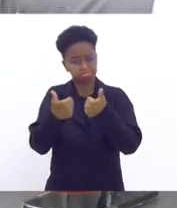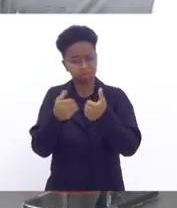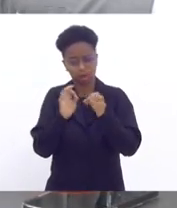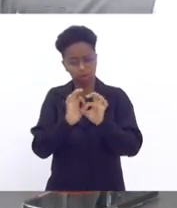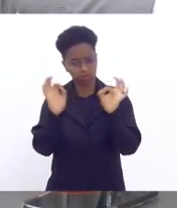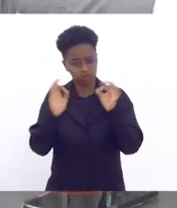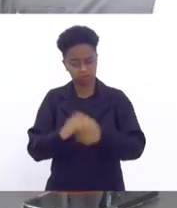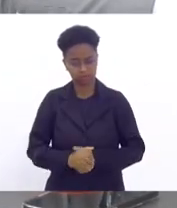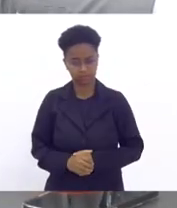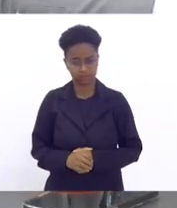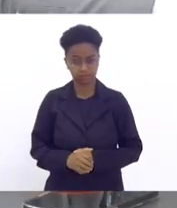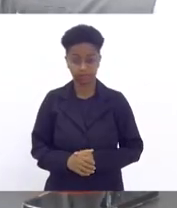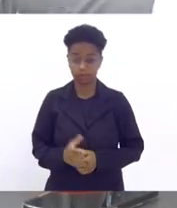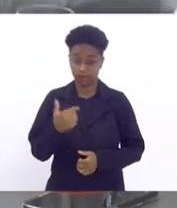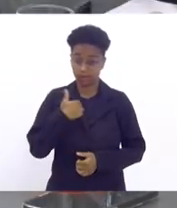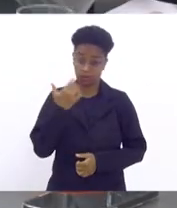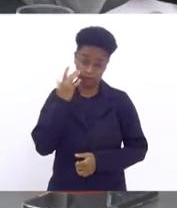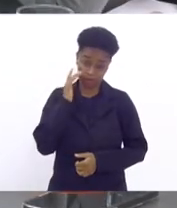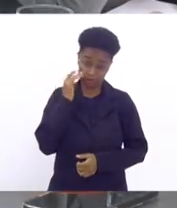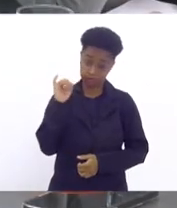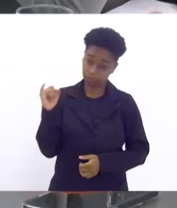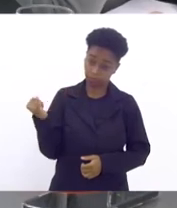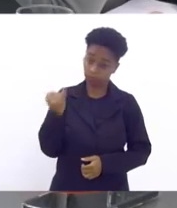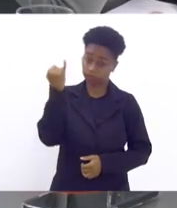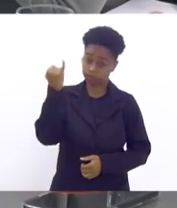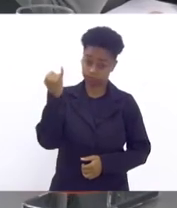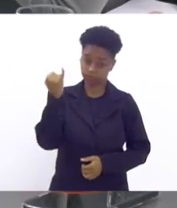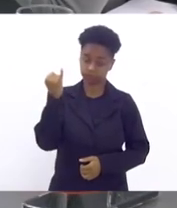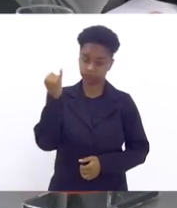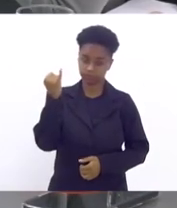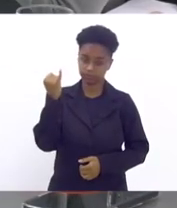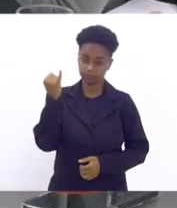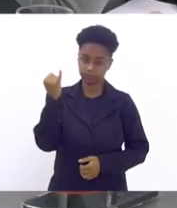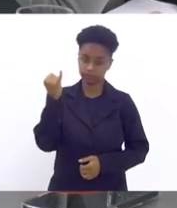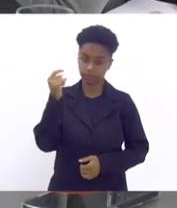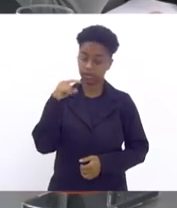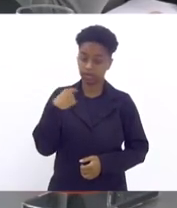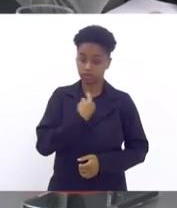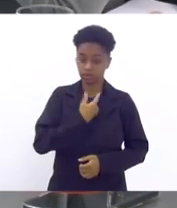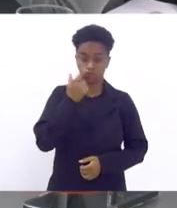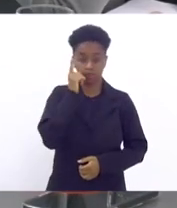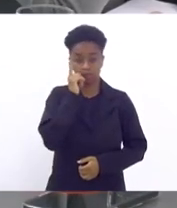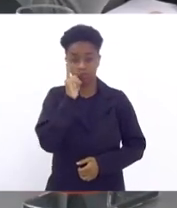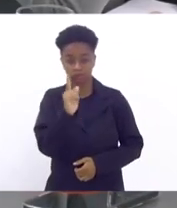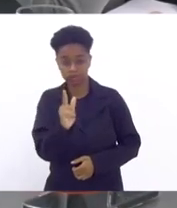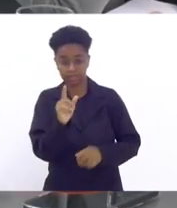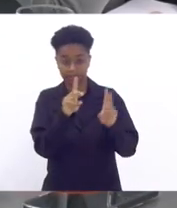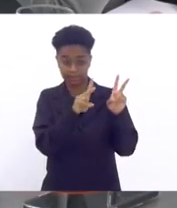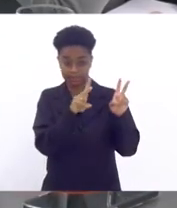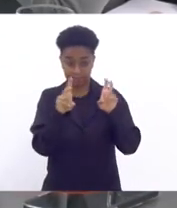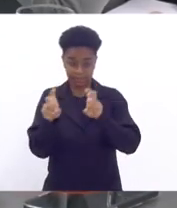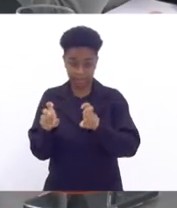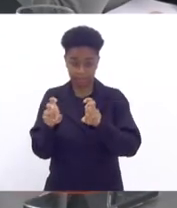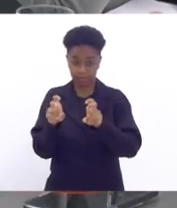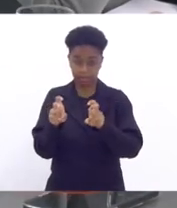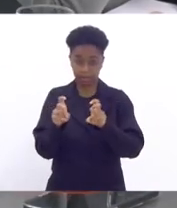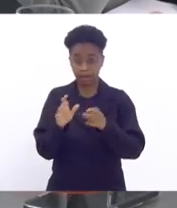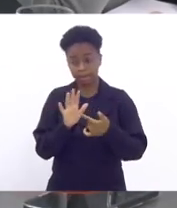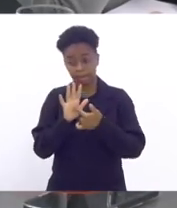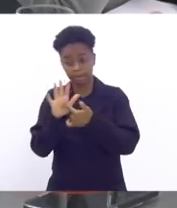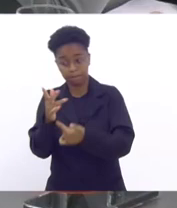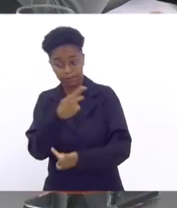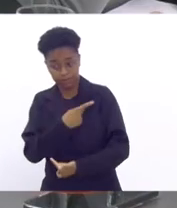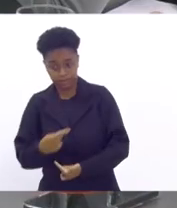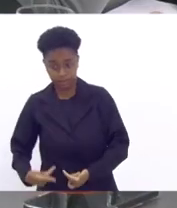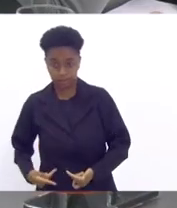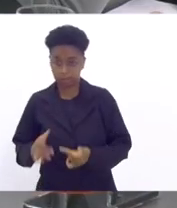eu considero que seja pertinente que nós possamos levar esse tema a presidência a mesa e ao